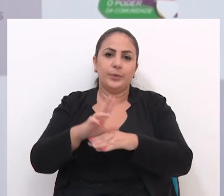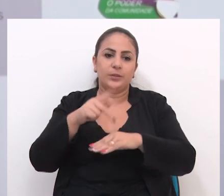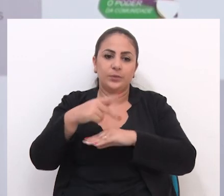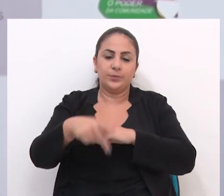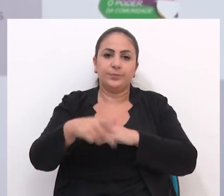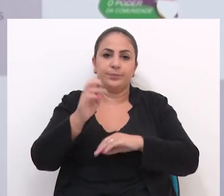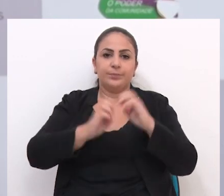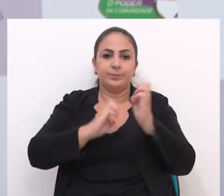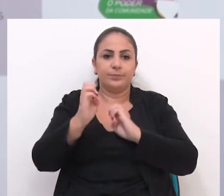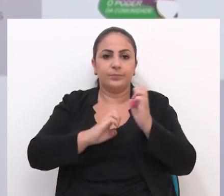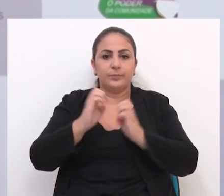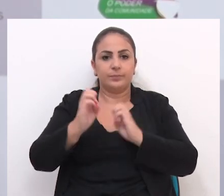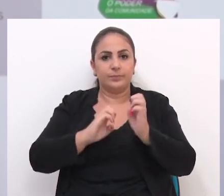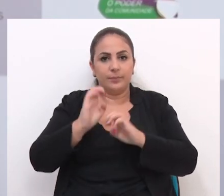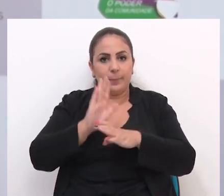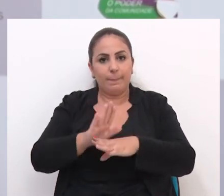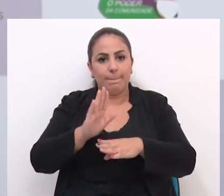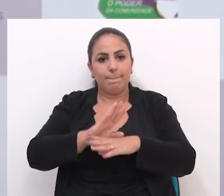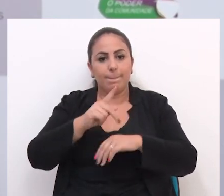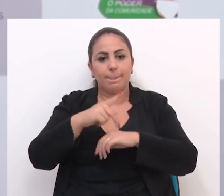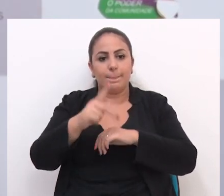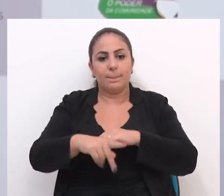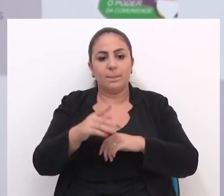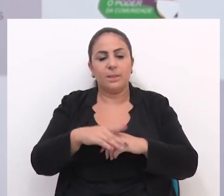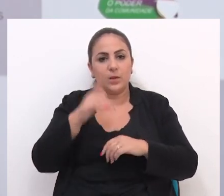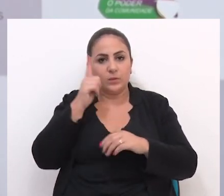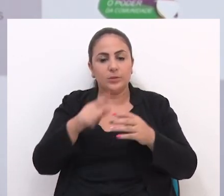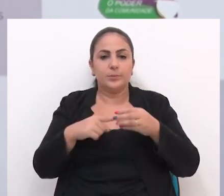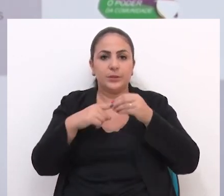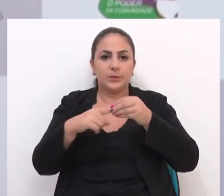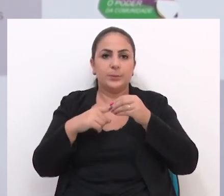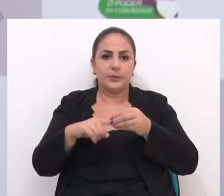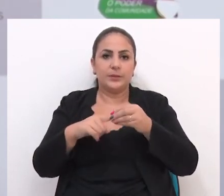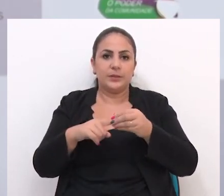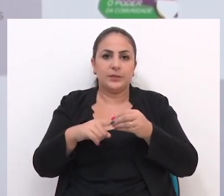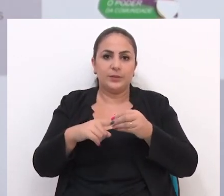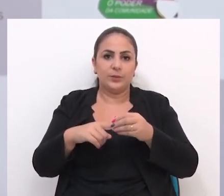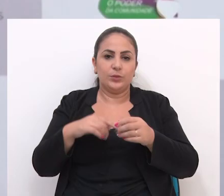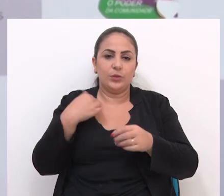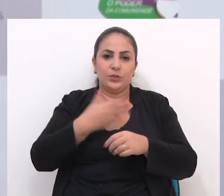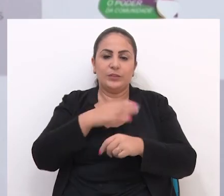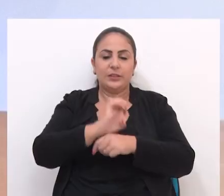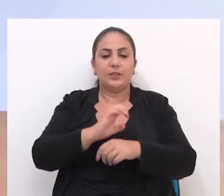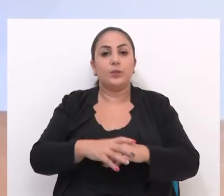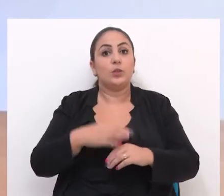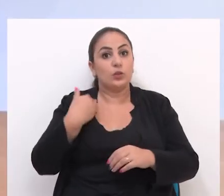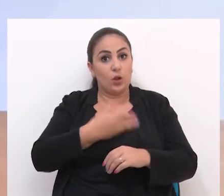sendo uma das tantas empresas que ajudam Passo Fundo a ser realmente protagonista hoje na metade norte do